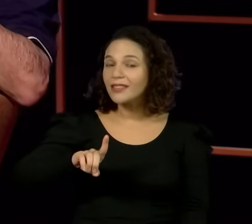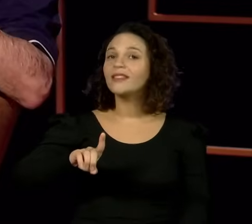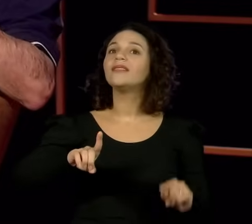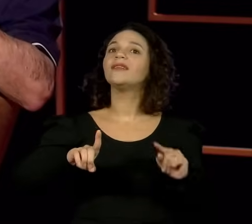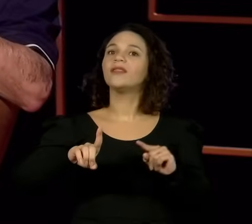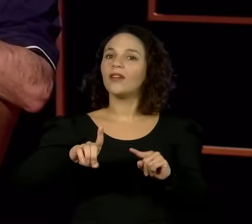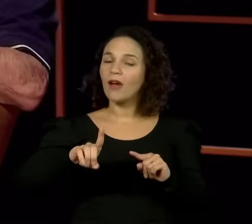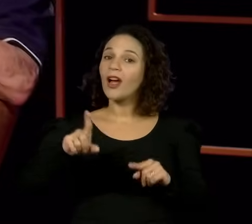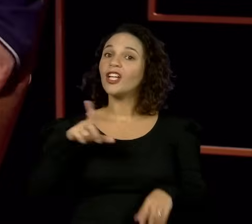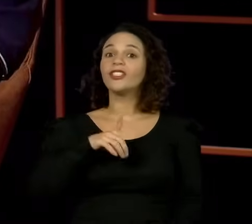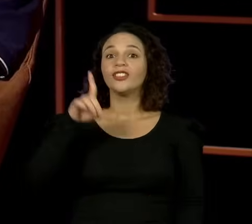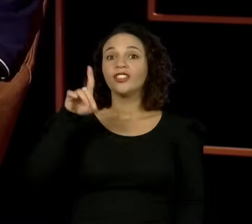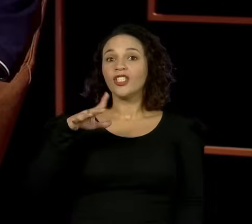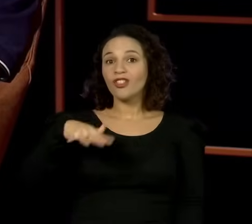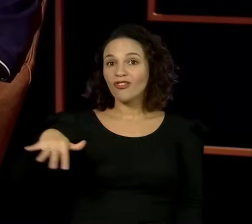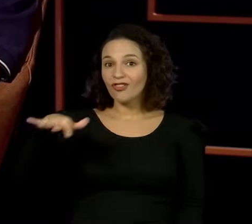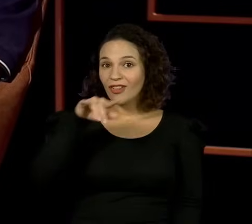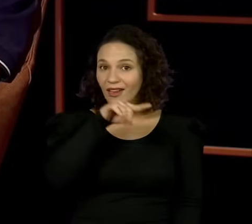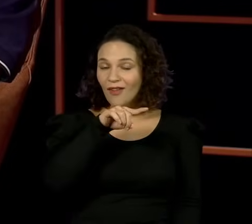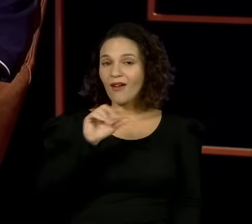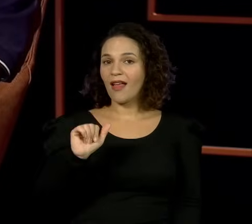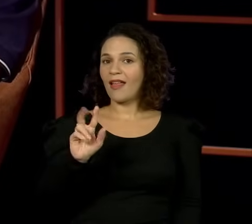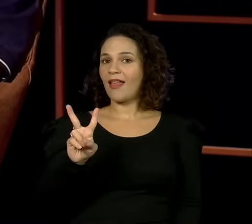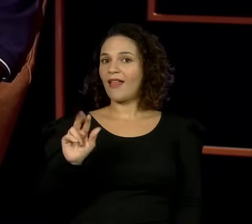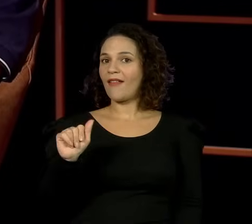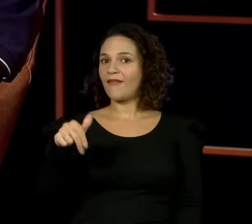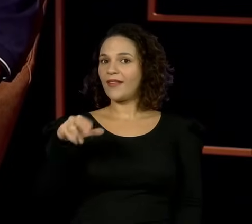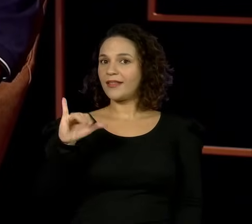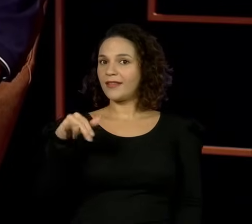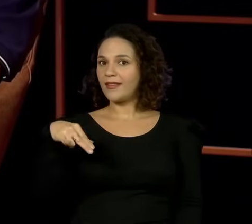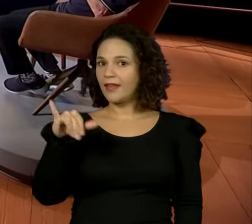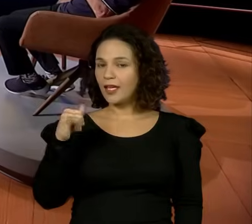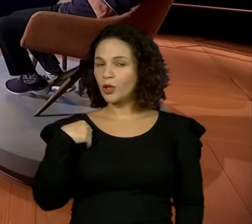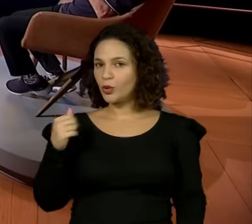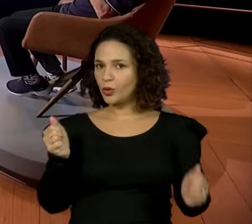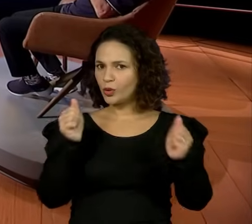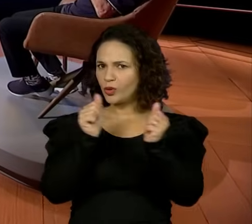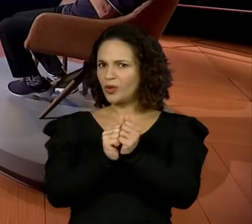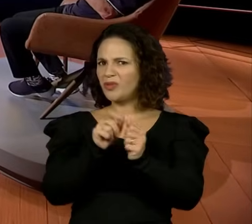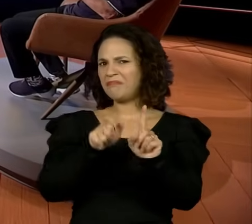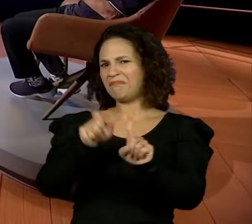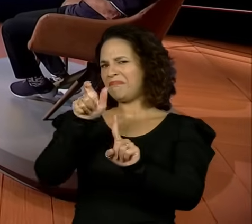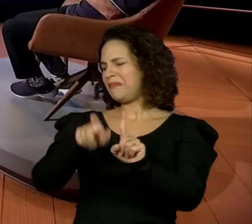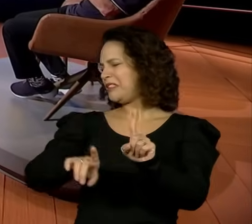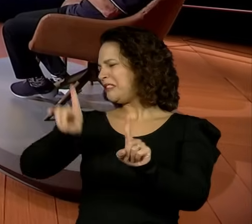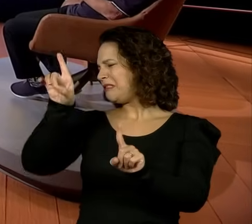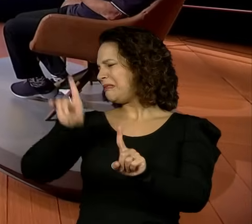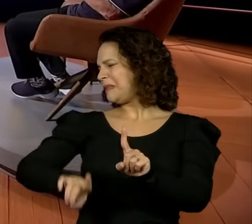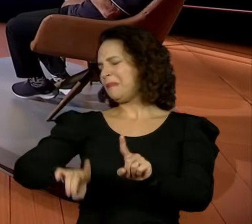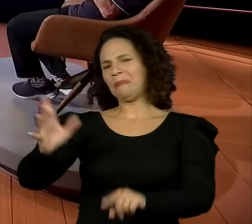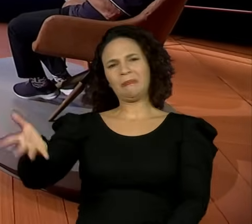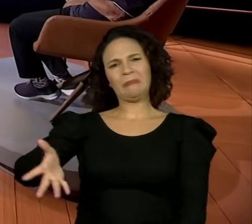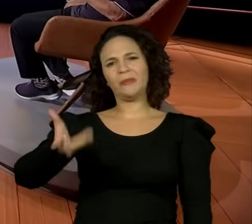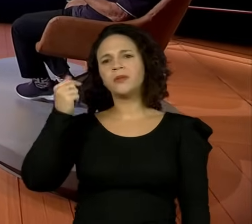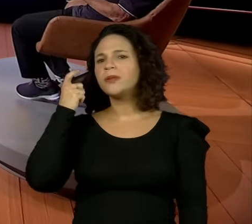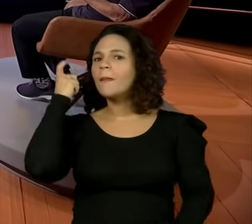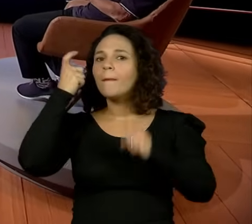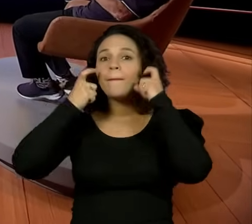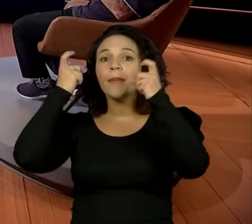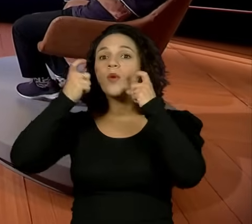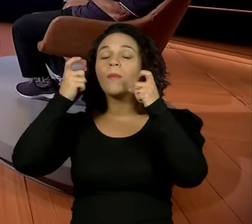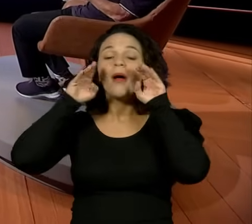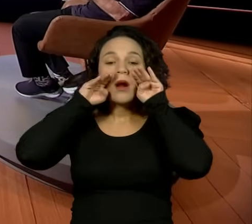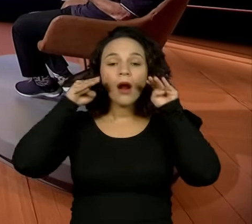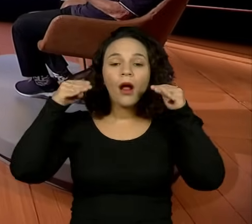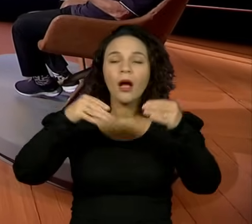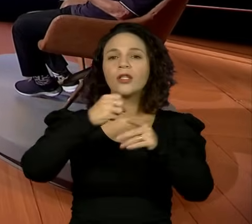com a direção geral de Walter Avancini, um diretor estupendo, preocupado com o social,